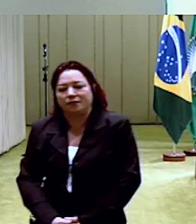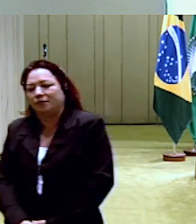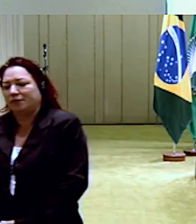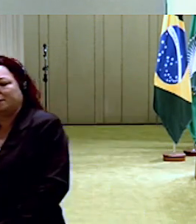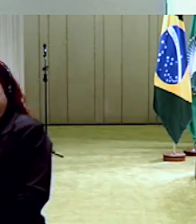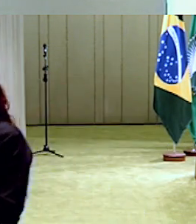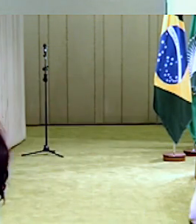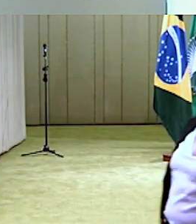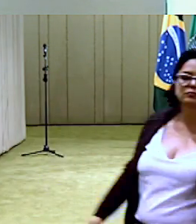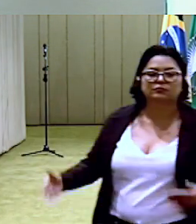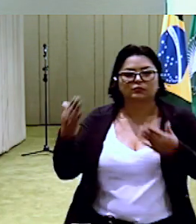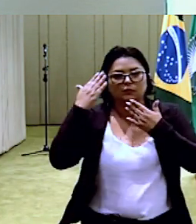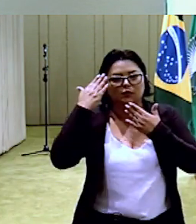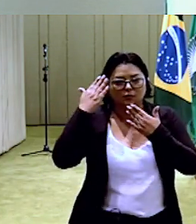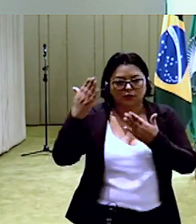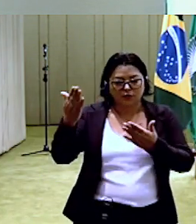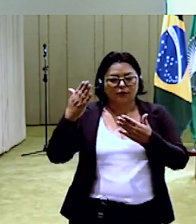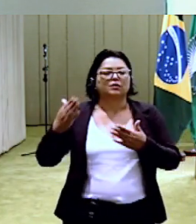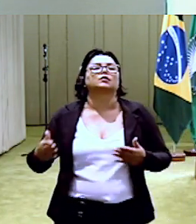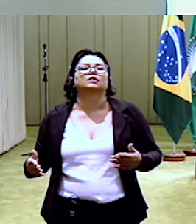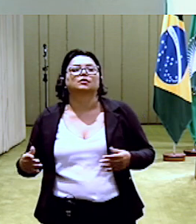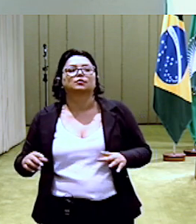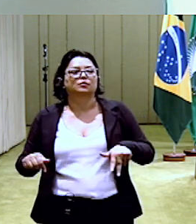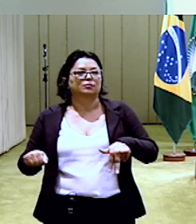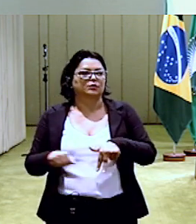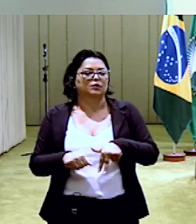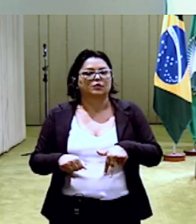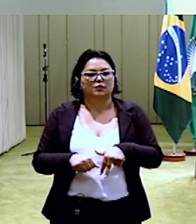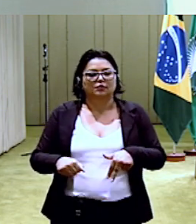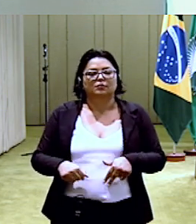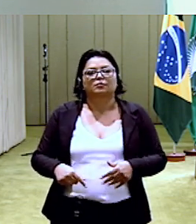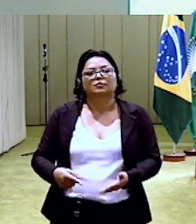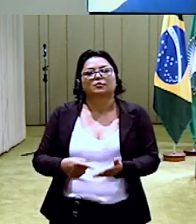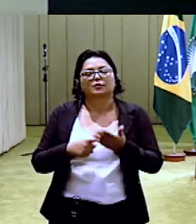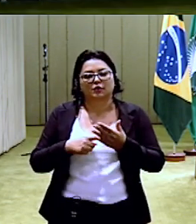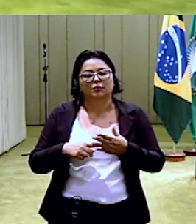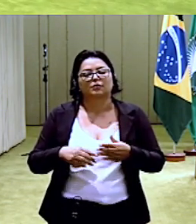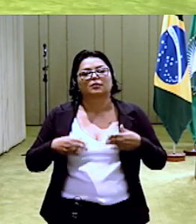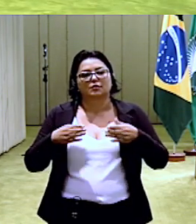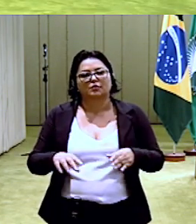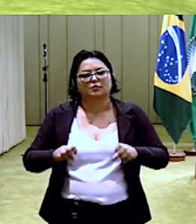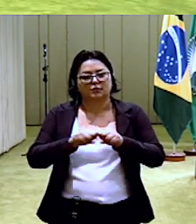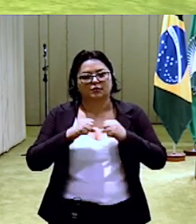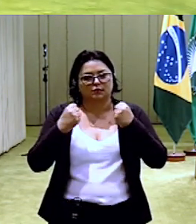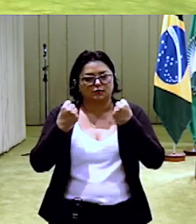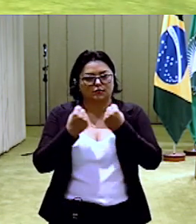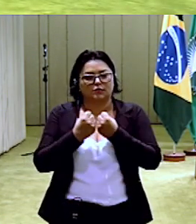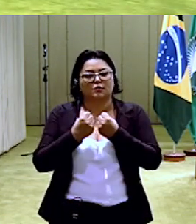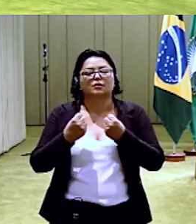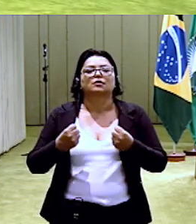Muito obrigado, embaixador. Eu gostaria de agradecer também a Timaraty por ter convidado a esse